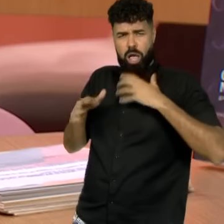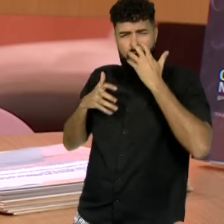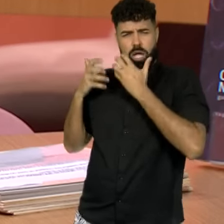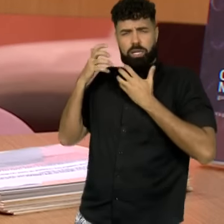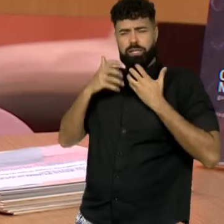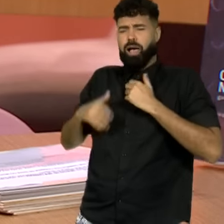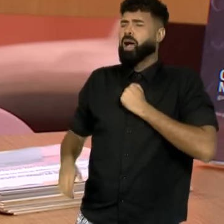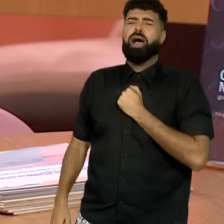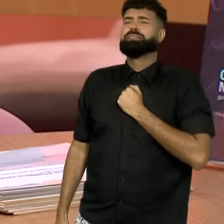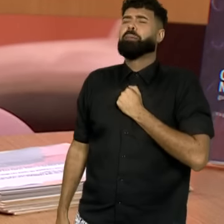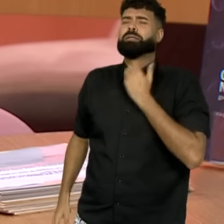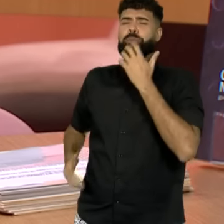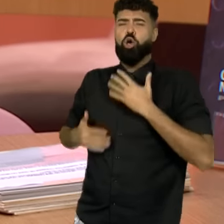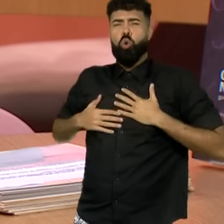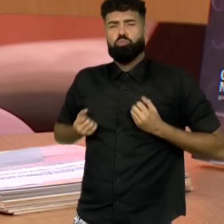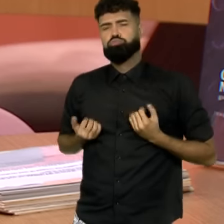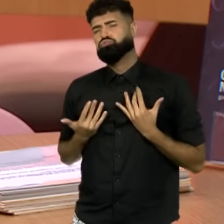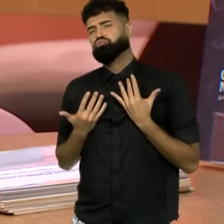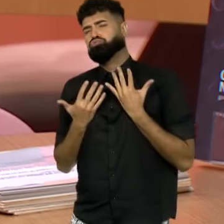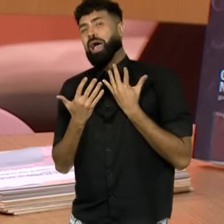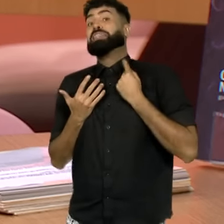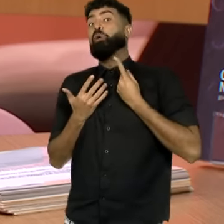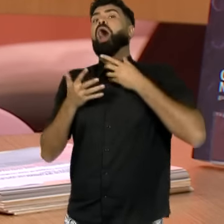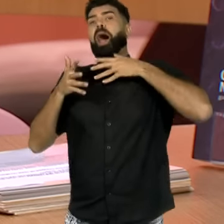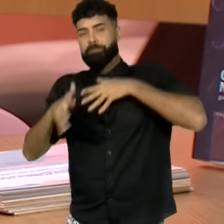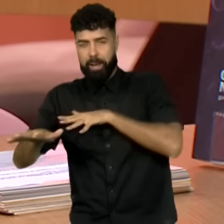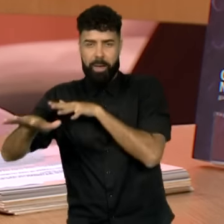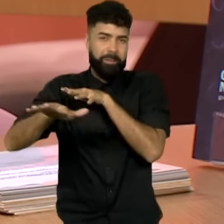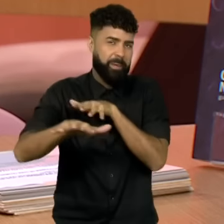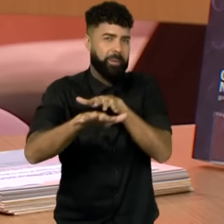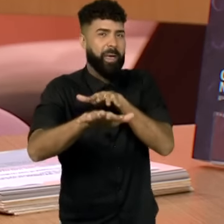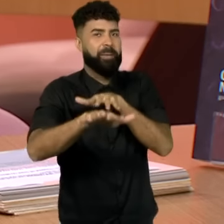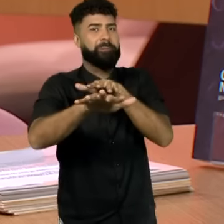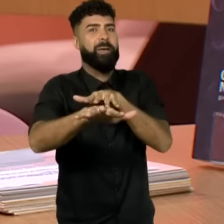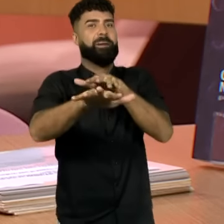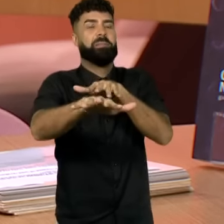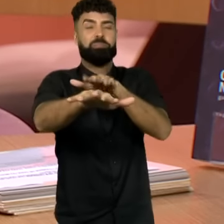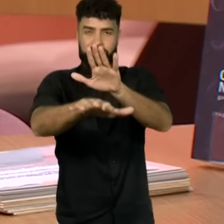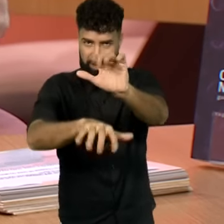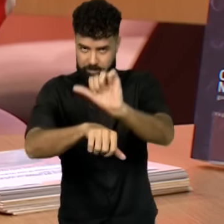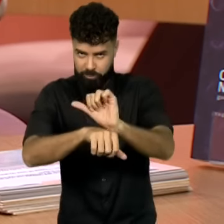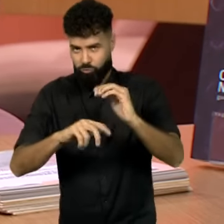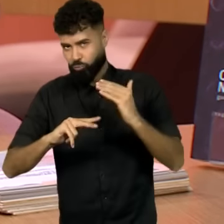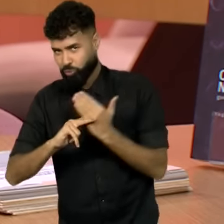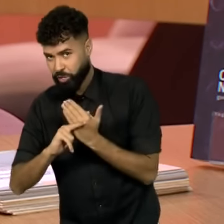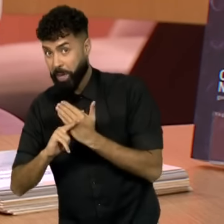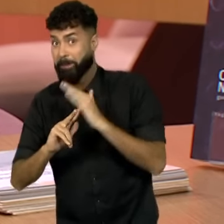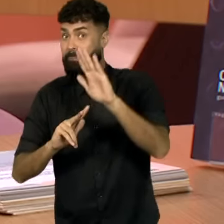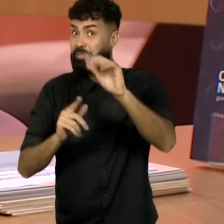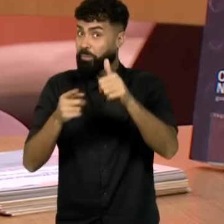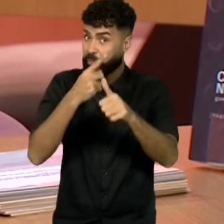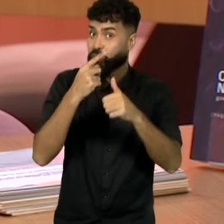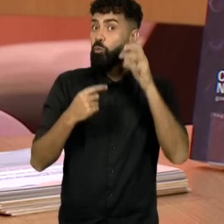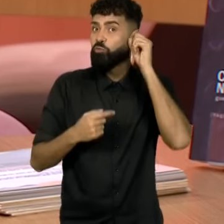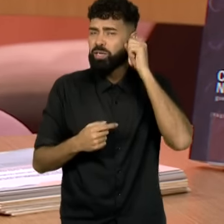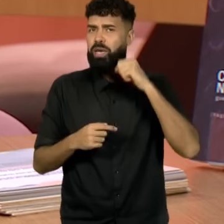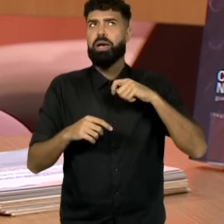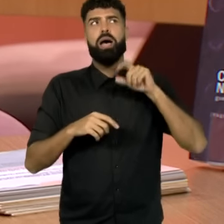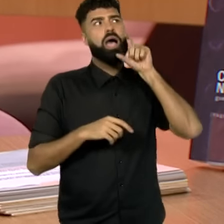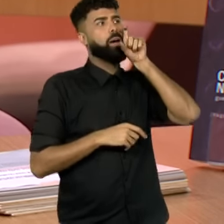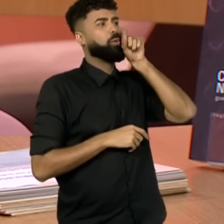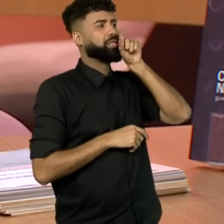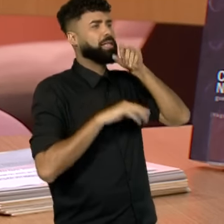e brancos. A gente vai fazer um pequeno intervalo rapidinho, mas antes vamos abrir alas para a maior campeã do Carnaval